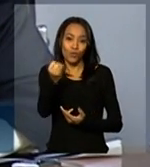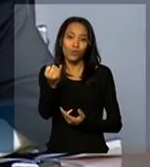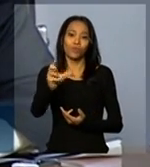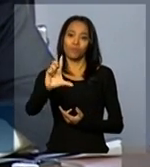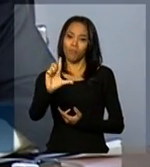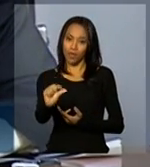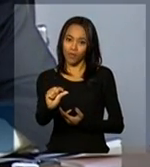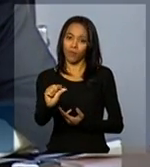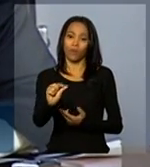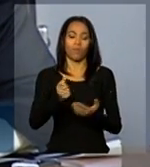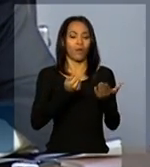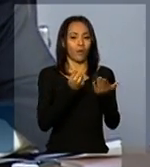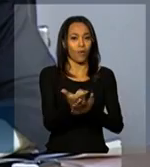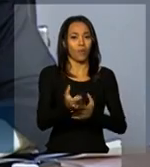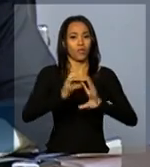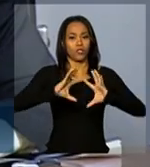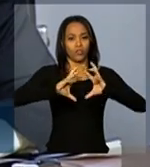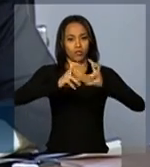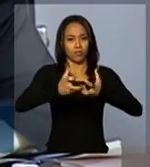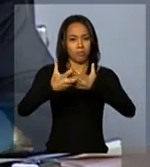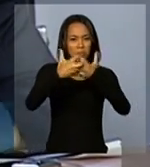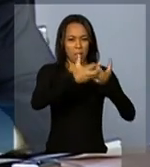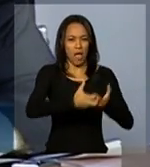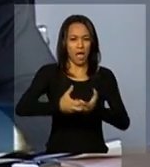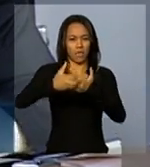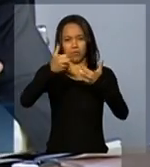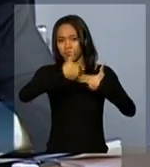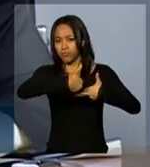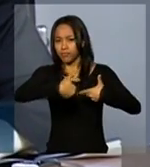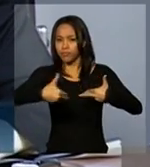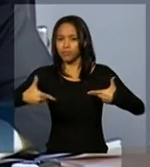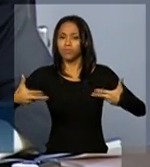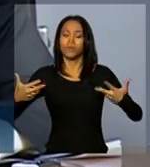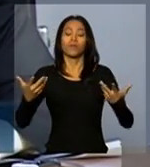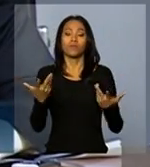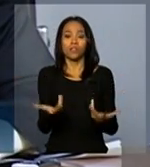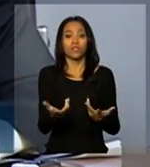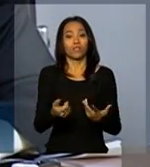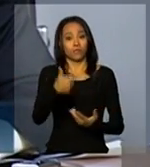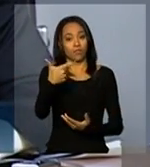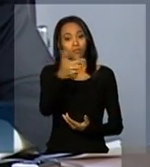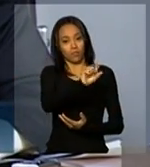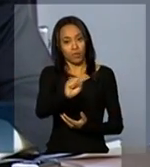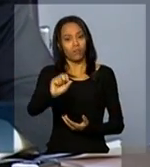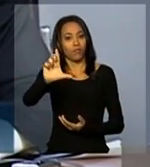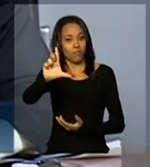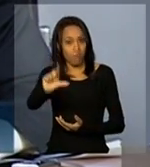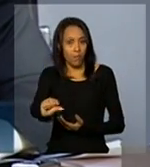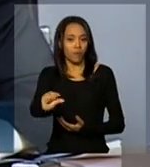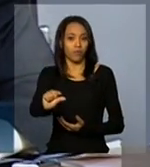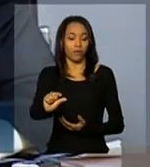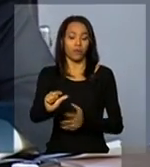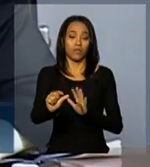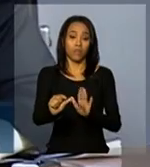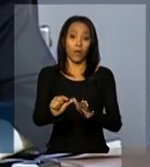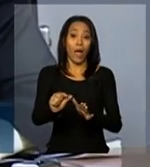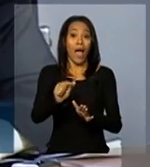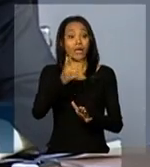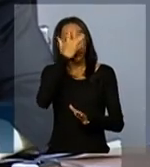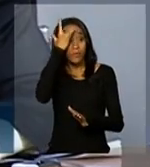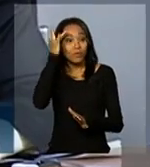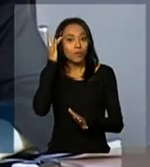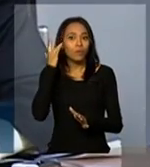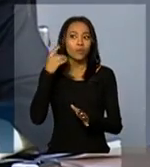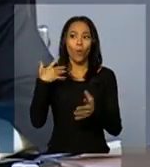capital, das máquinas e equipamentos. Então, houve uma concentração maior nesse período. Digamos, os investidores